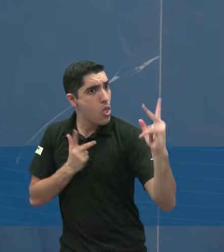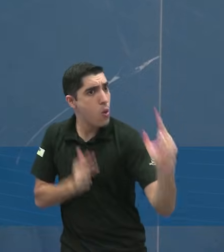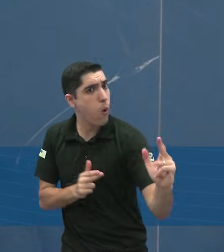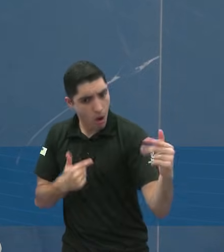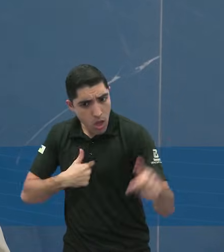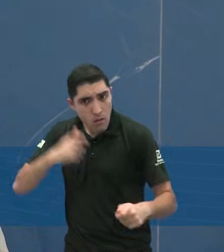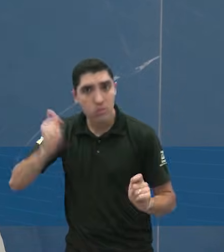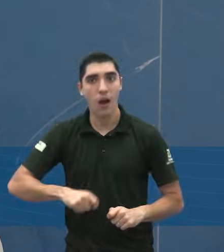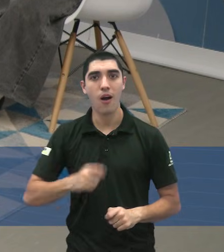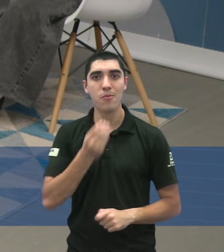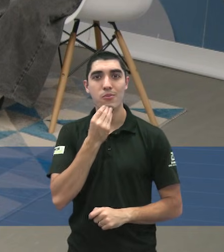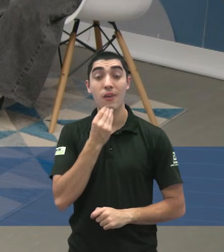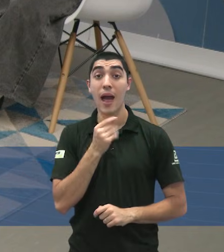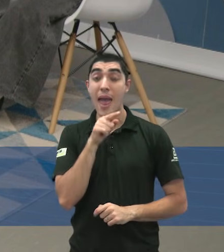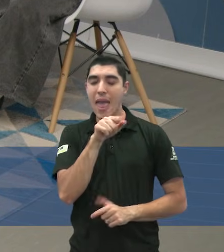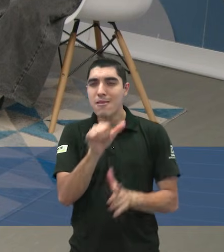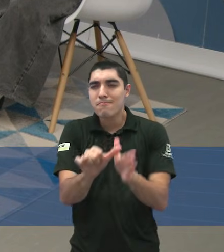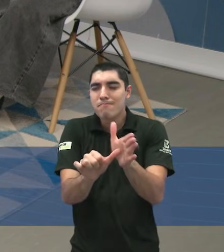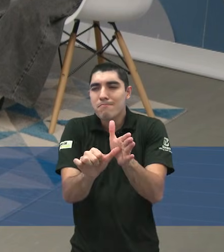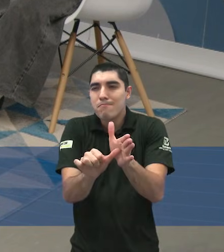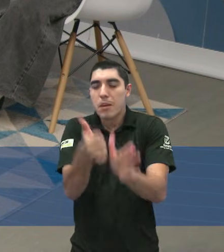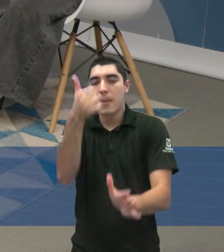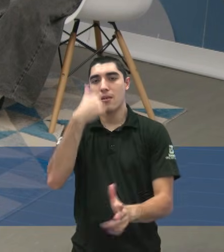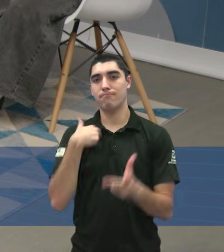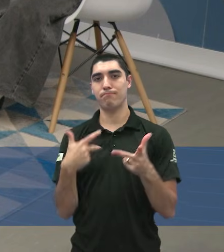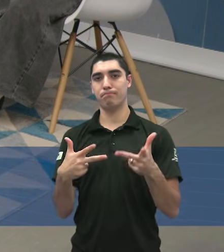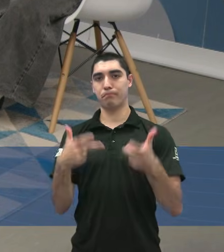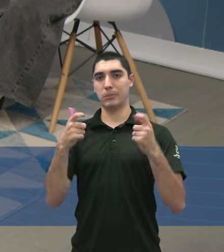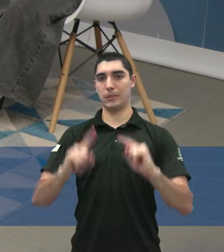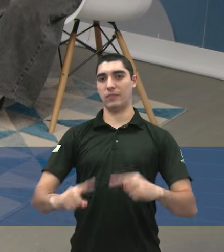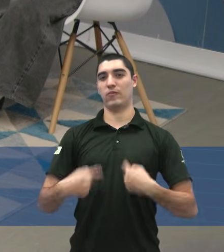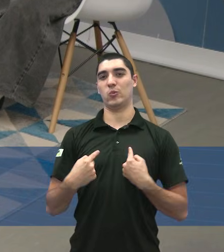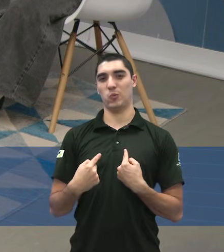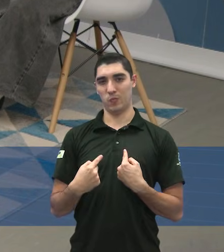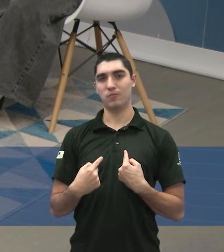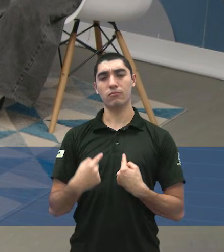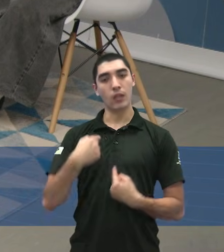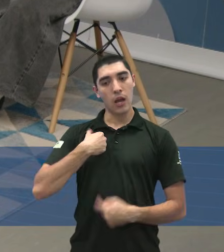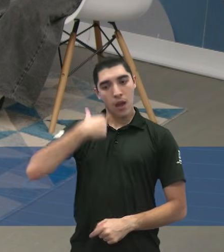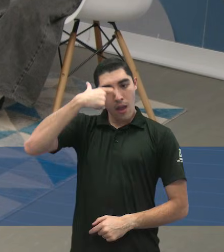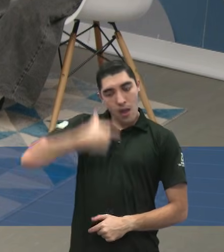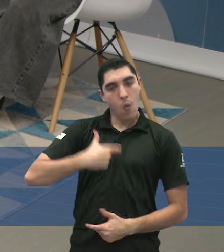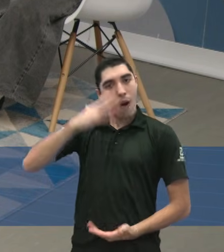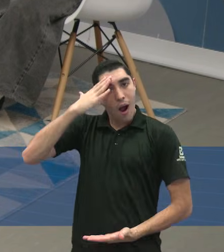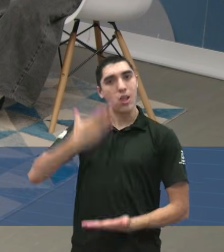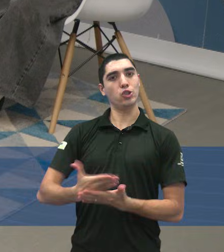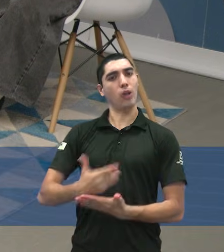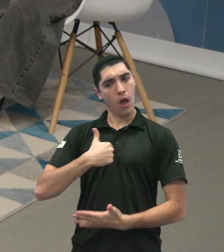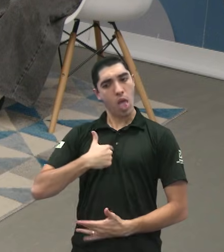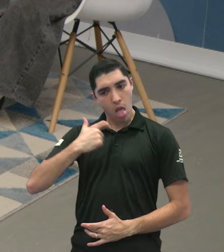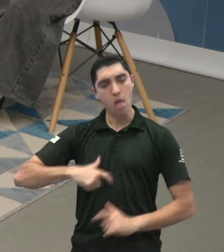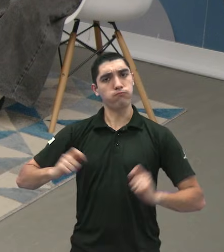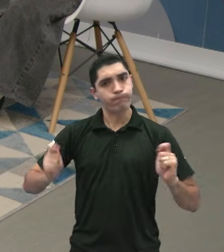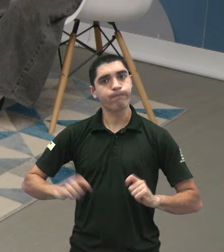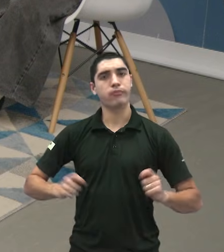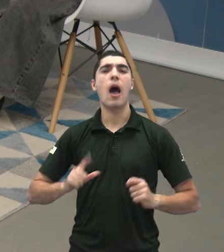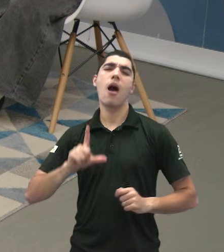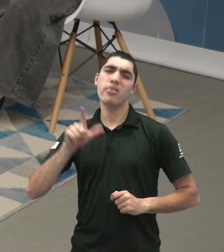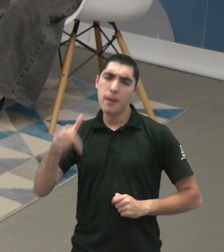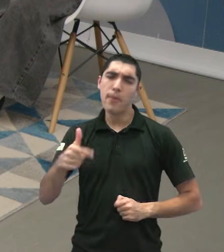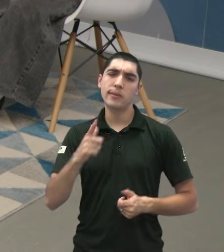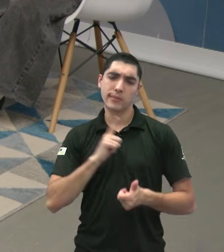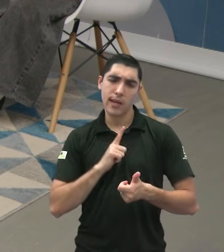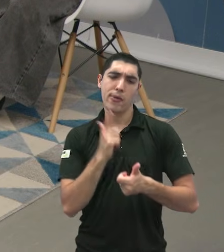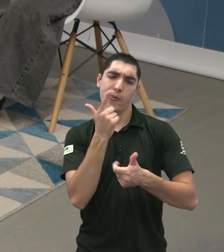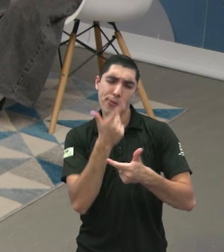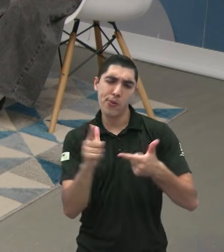posso. Esse foi meu primeiro obstáculo, né? Eu poder acreditar em mim. Aí depois os outros obstáculos